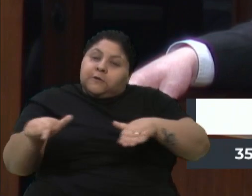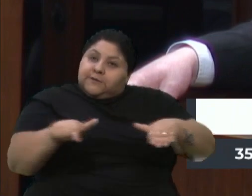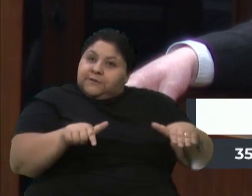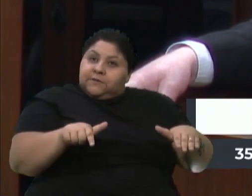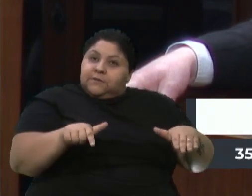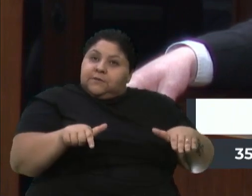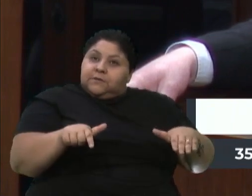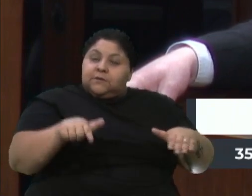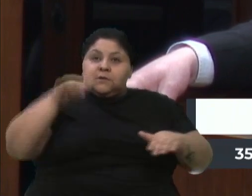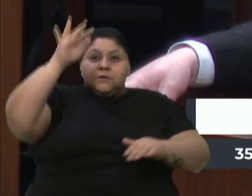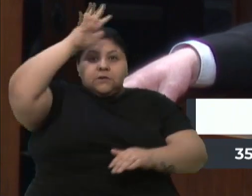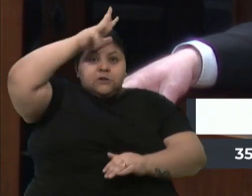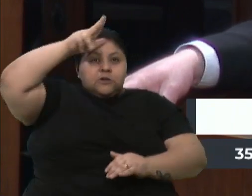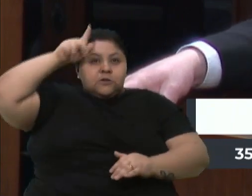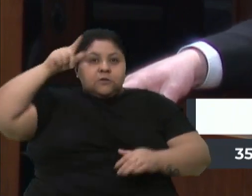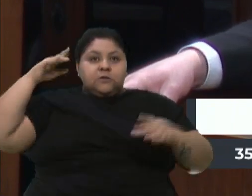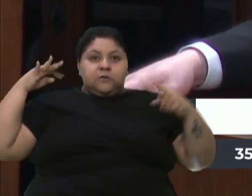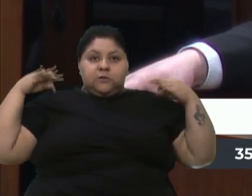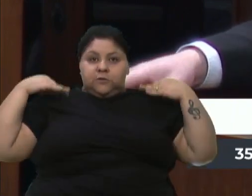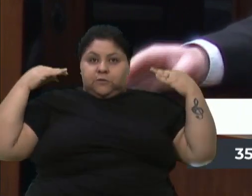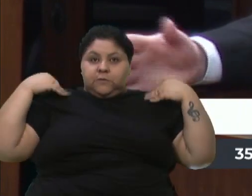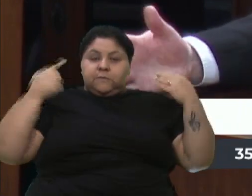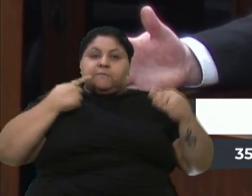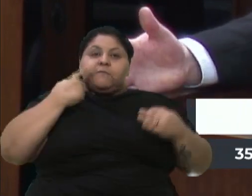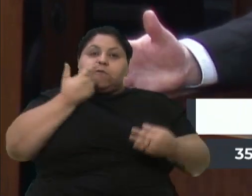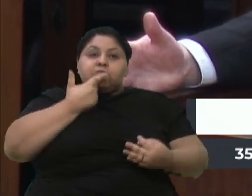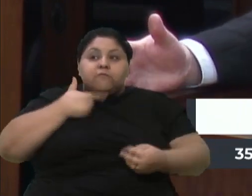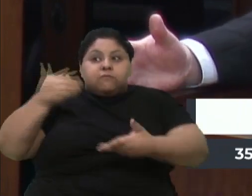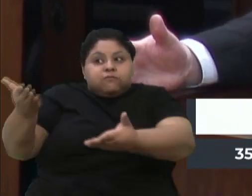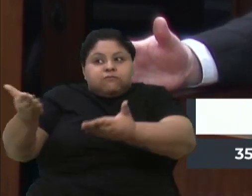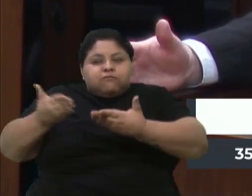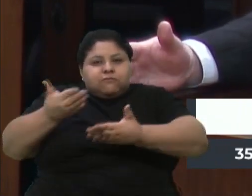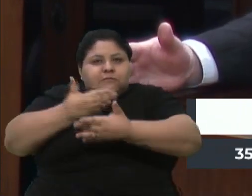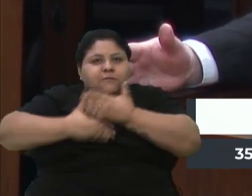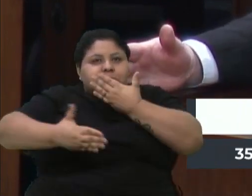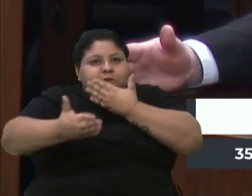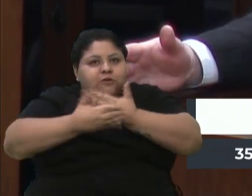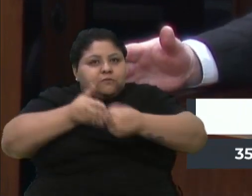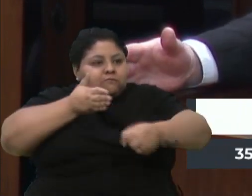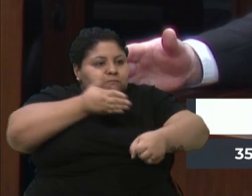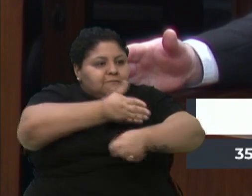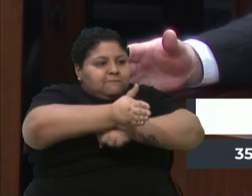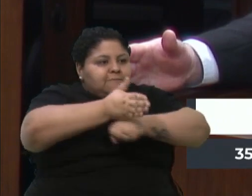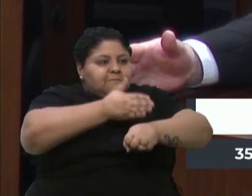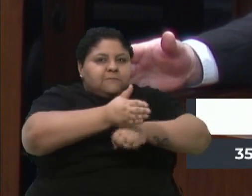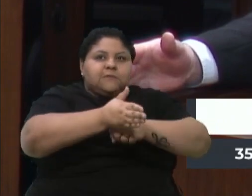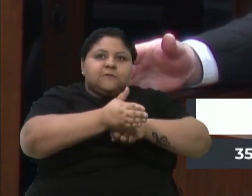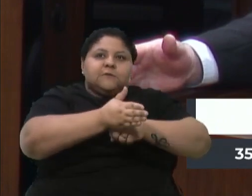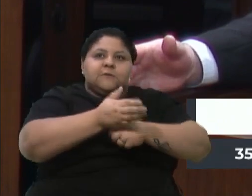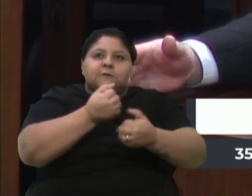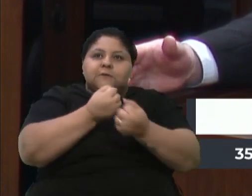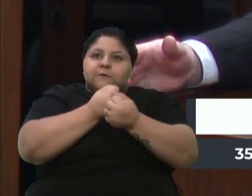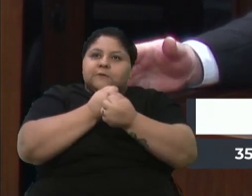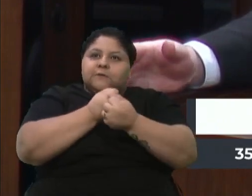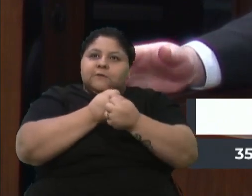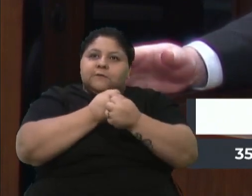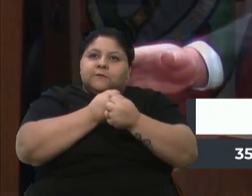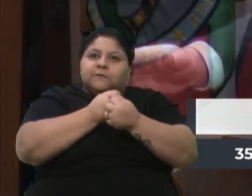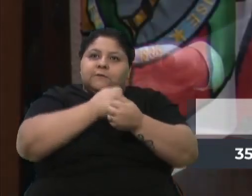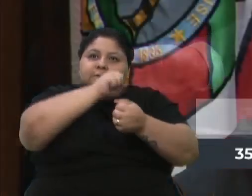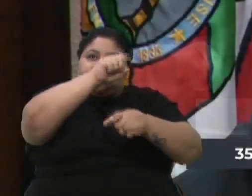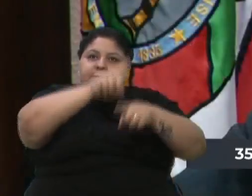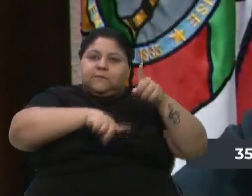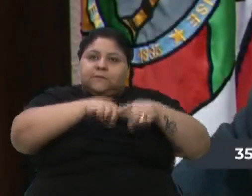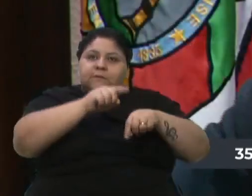Turismo, onde gostaria de fazer um convite especial para que todos possam participar das atividades que estarão acontecendo do